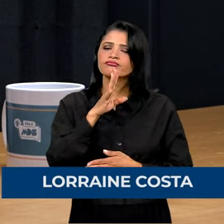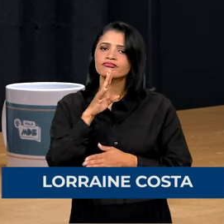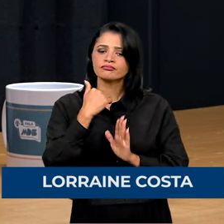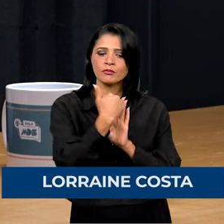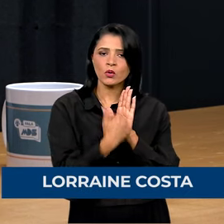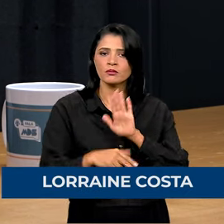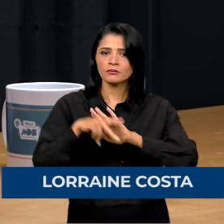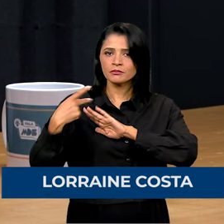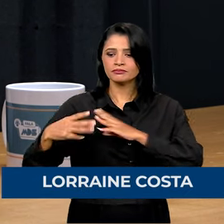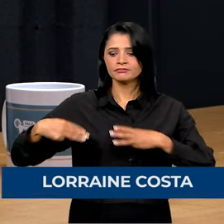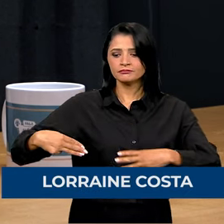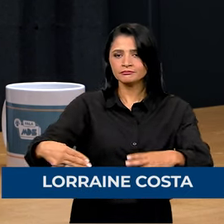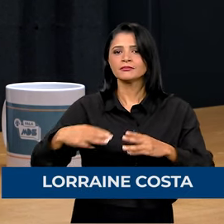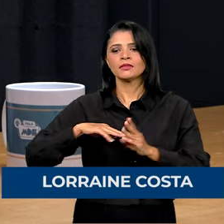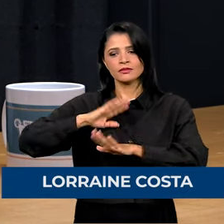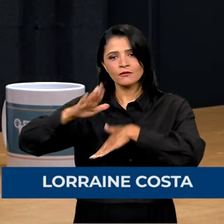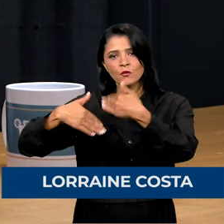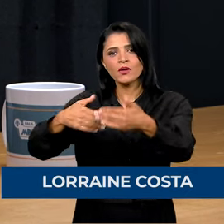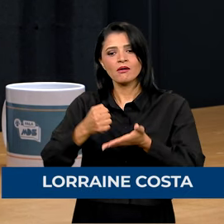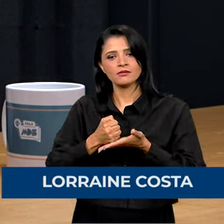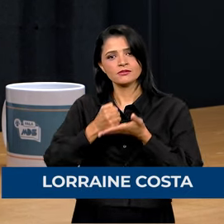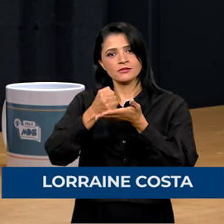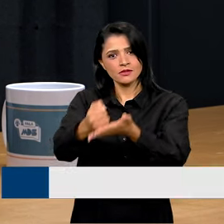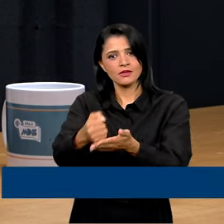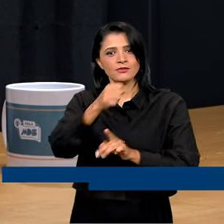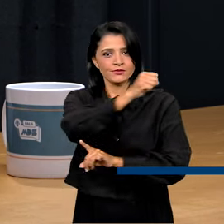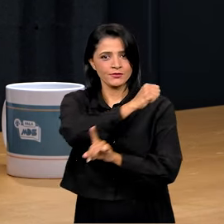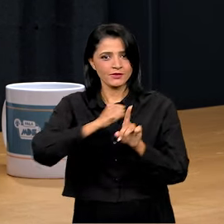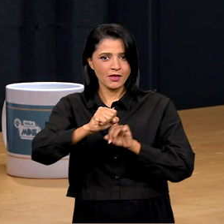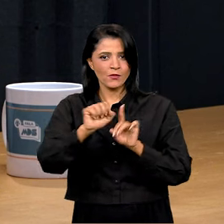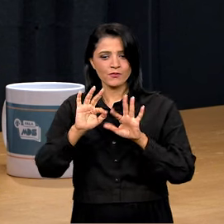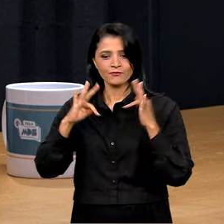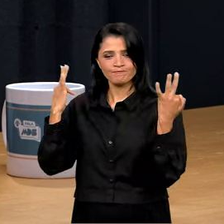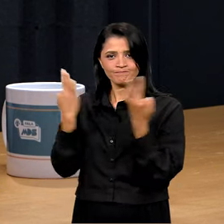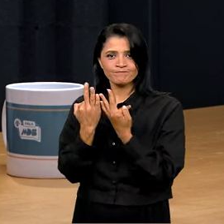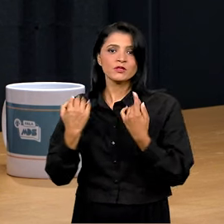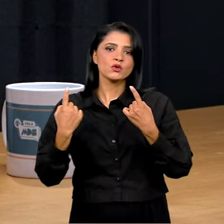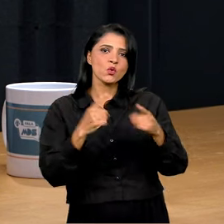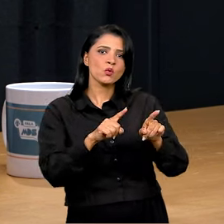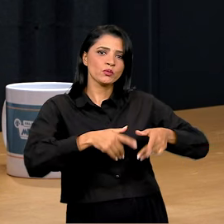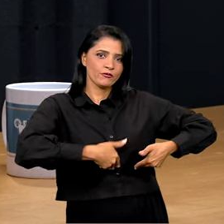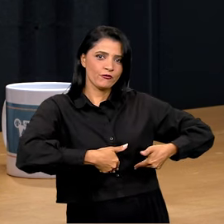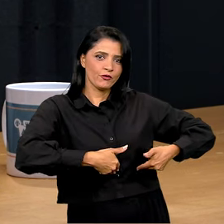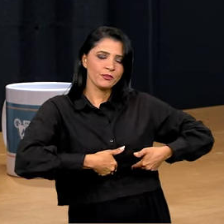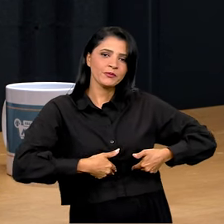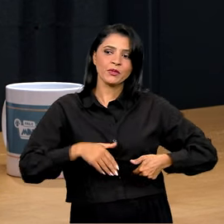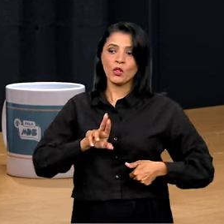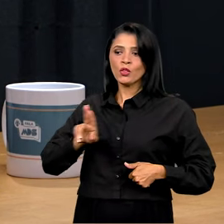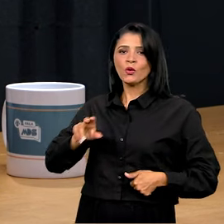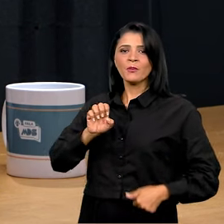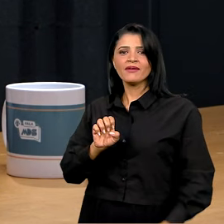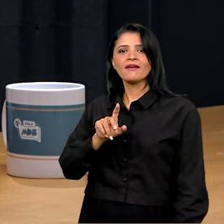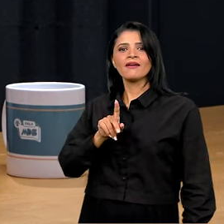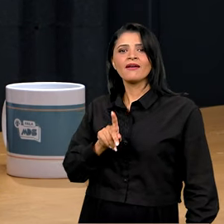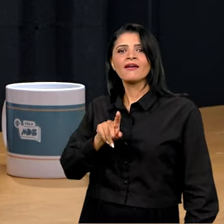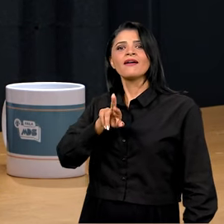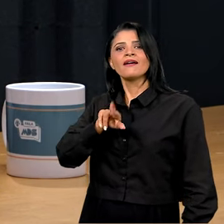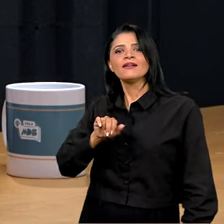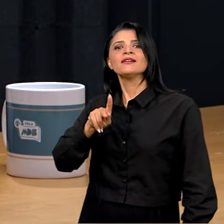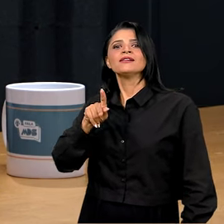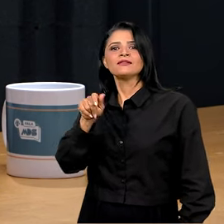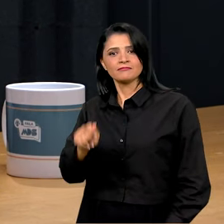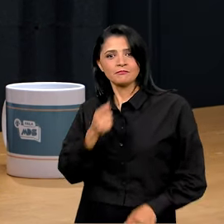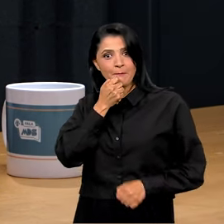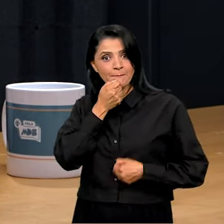programas do Ministério do Desenvolvimento e assistência social família e combate à fome meu nome é Érica é um prazer